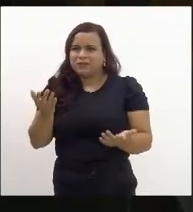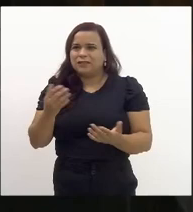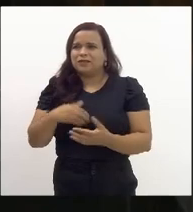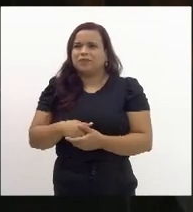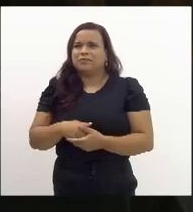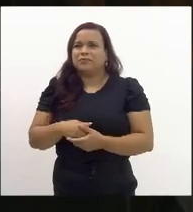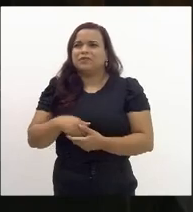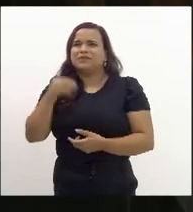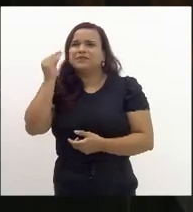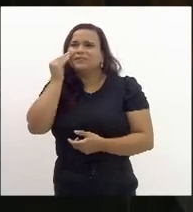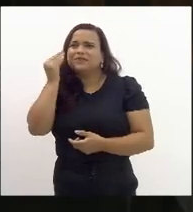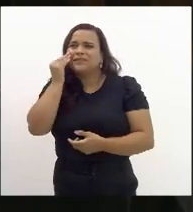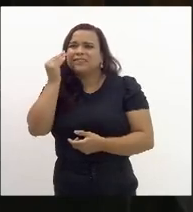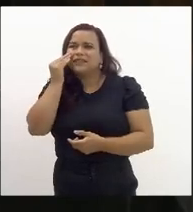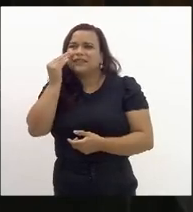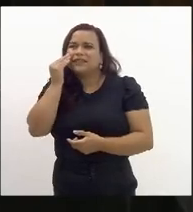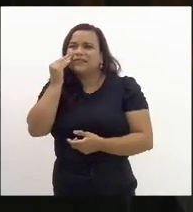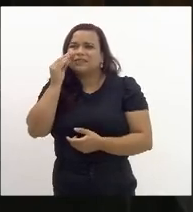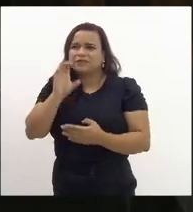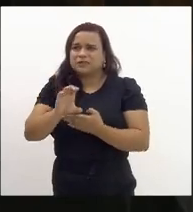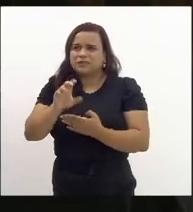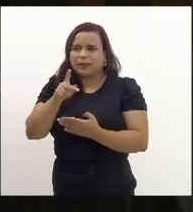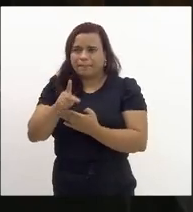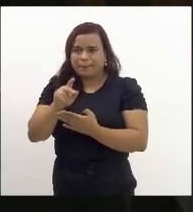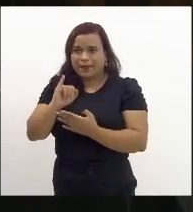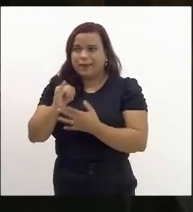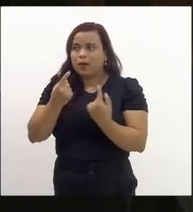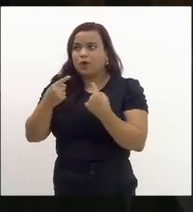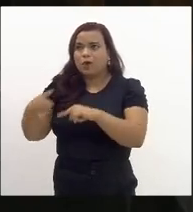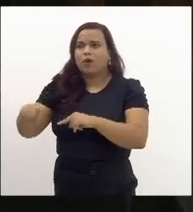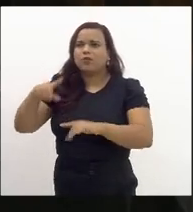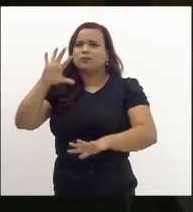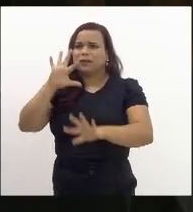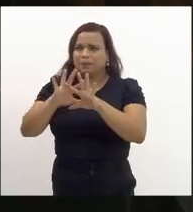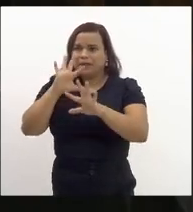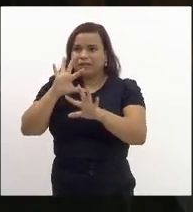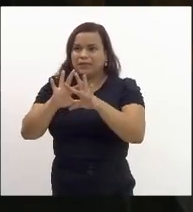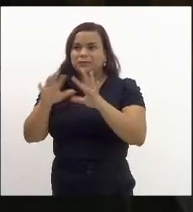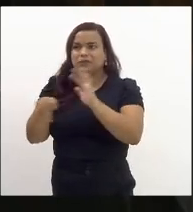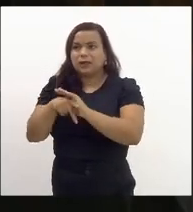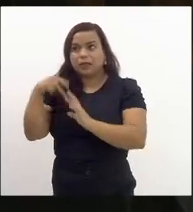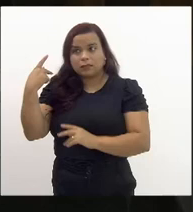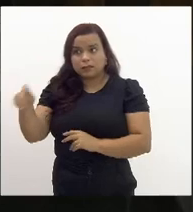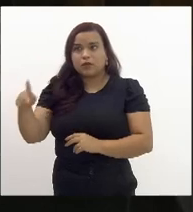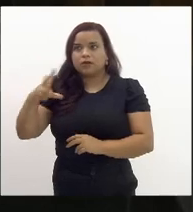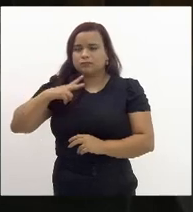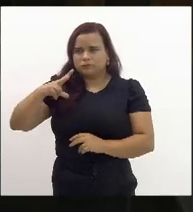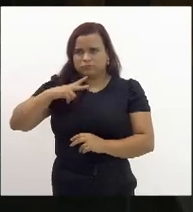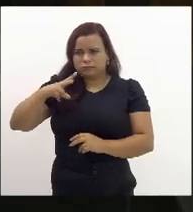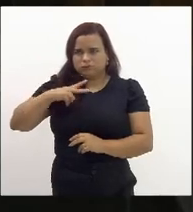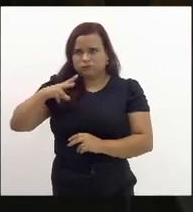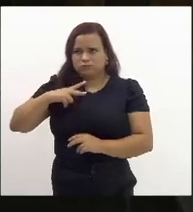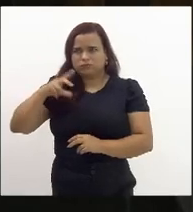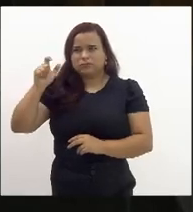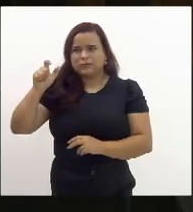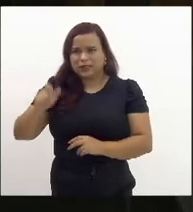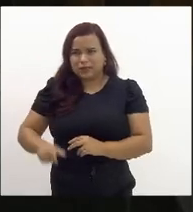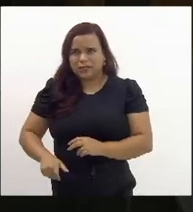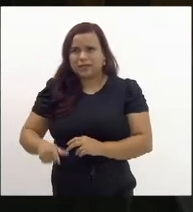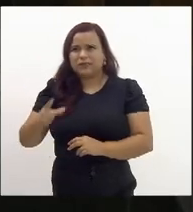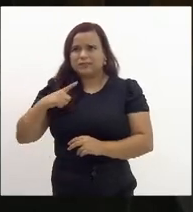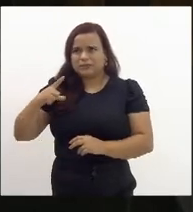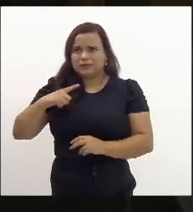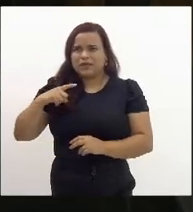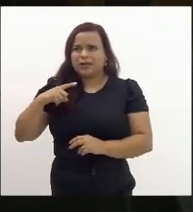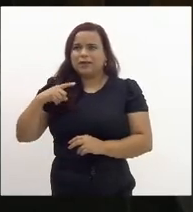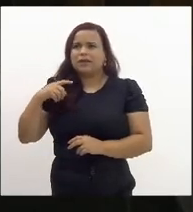instalar uma CPI contra a sua milícia particular, esse deputado, senhores e senhoras, esse deputado que tem frouxo até